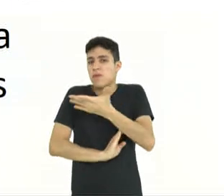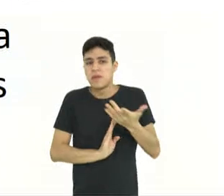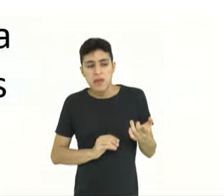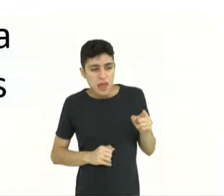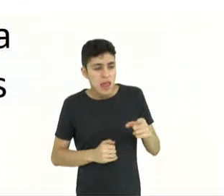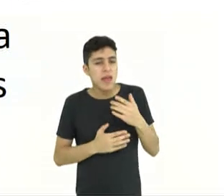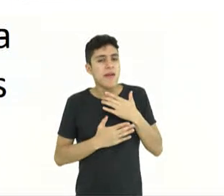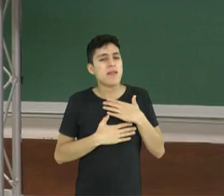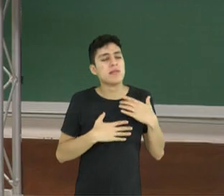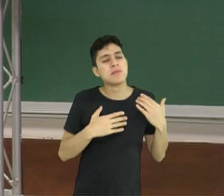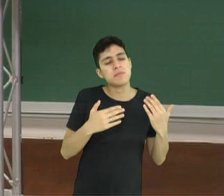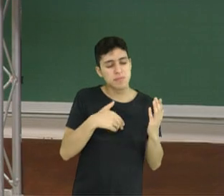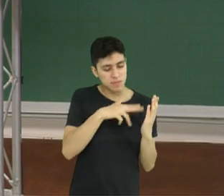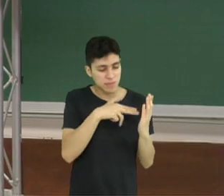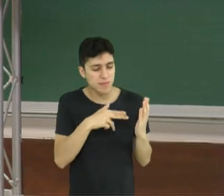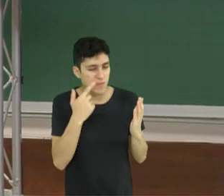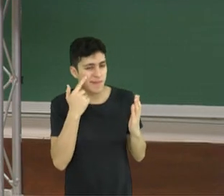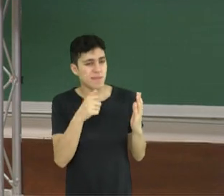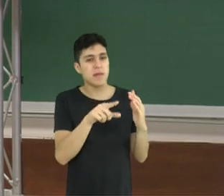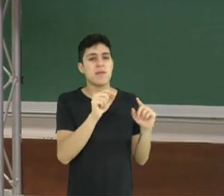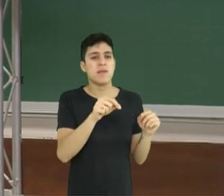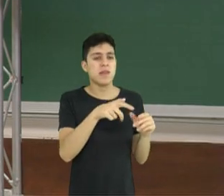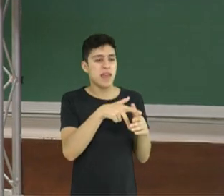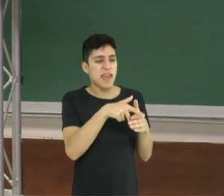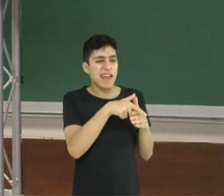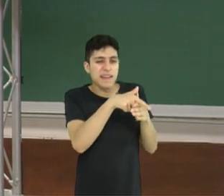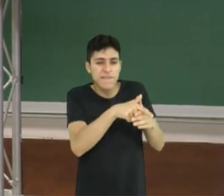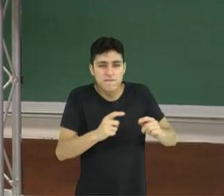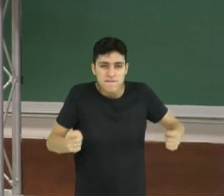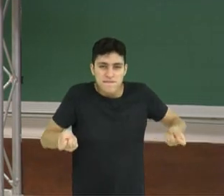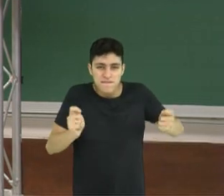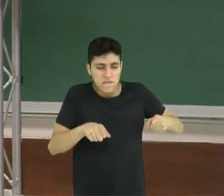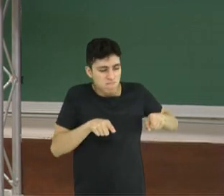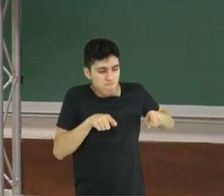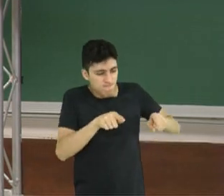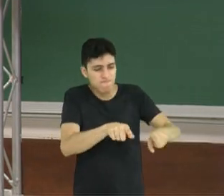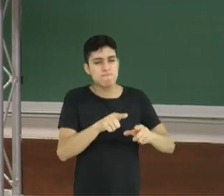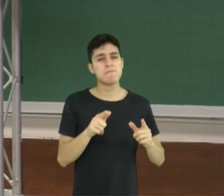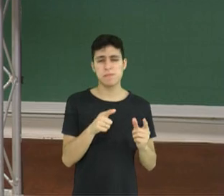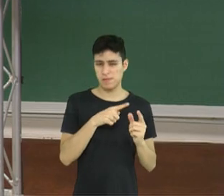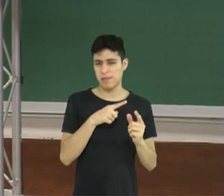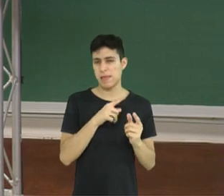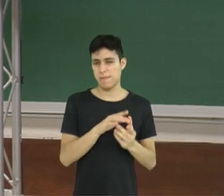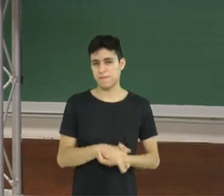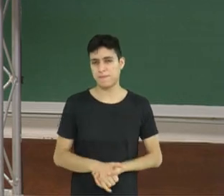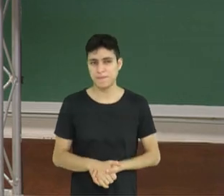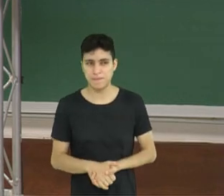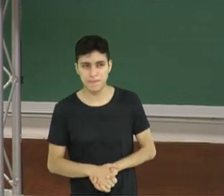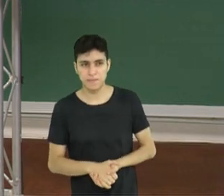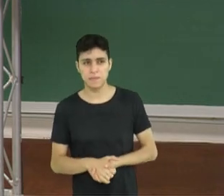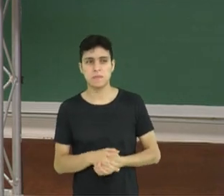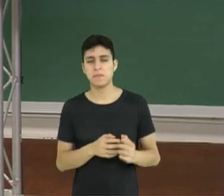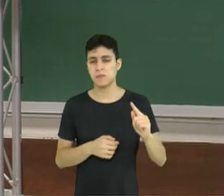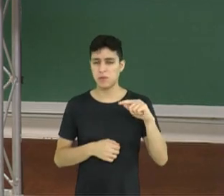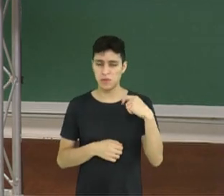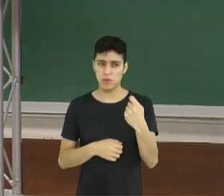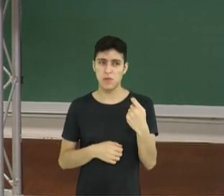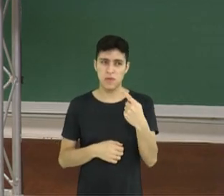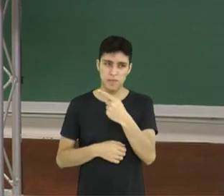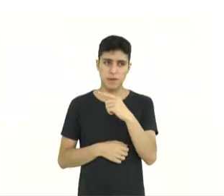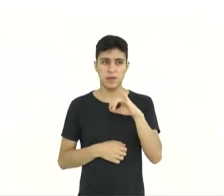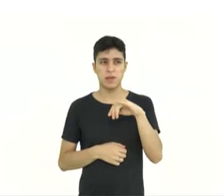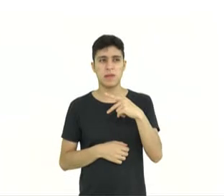gostava também de retratar corrida de cavalo tem muitas obras dele focada para isso tá É sobre o Impressionismo